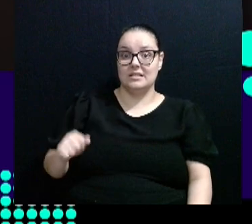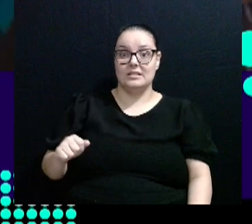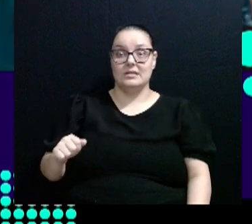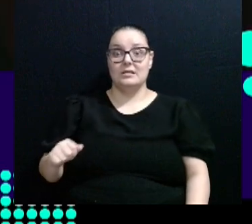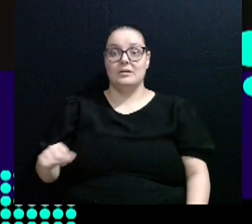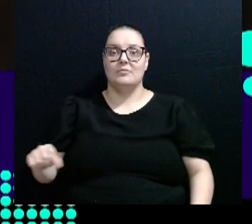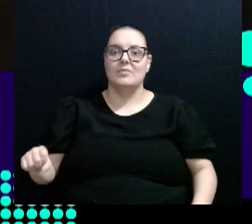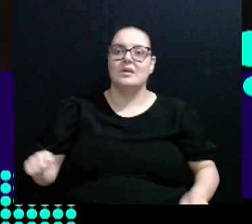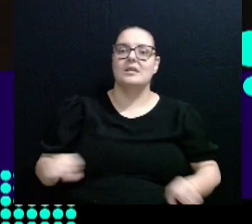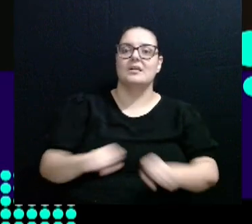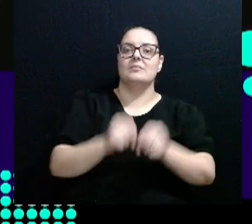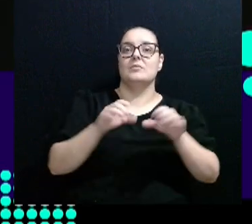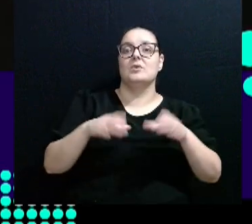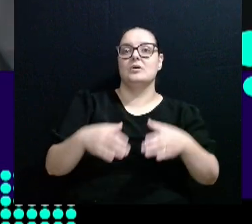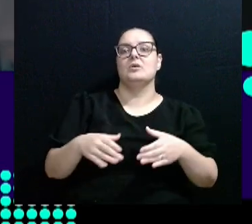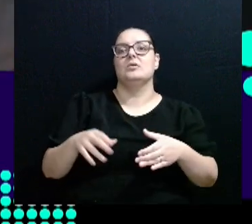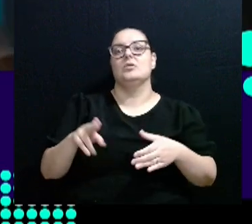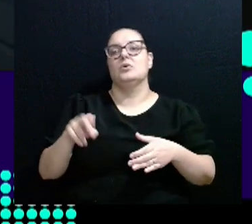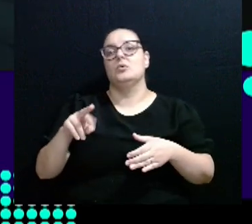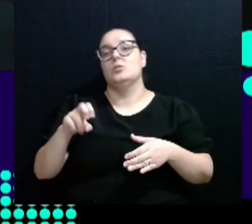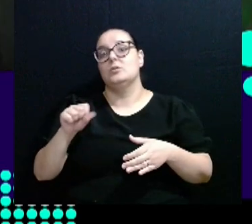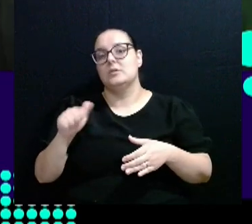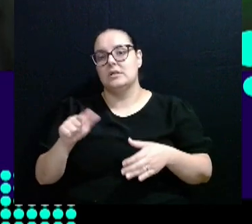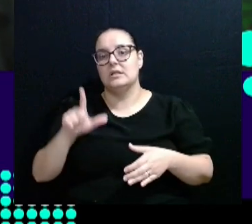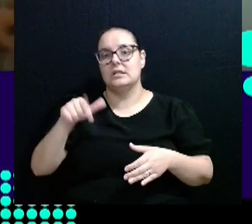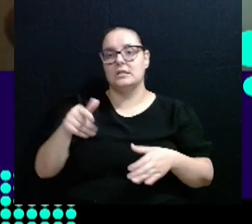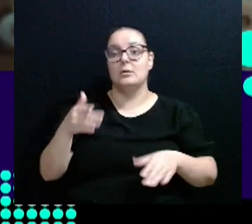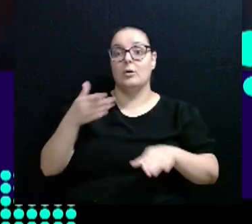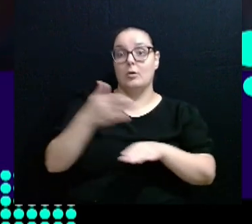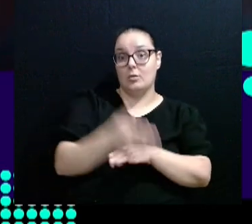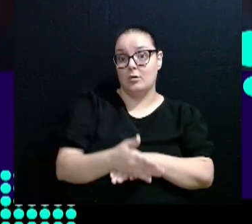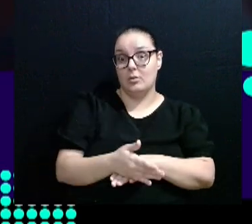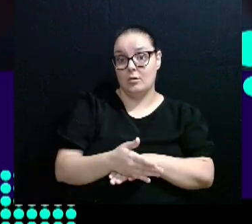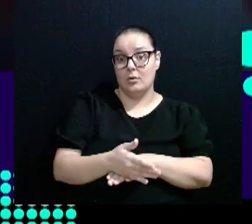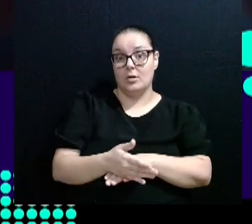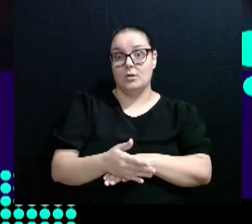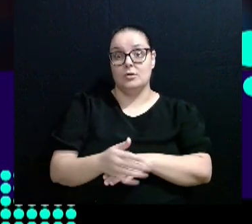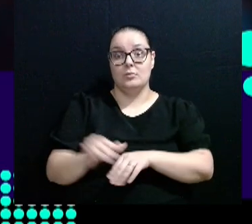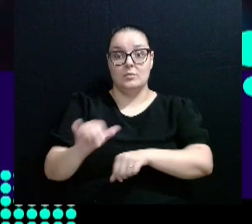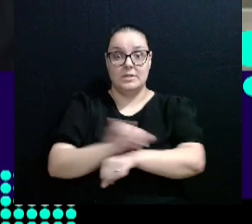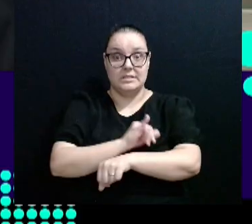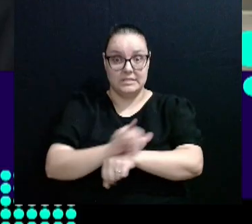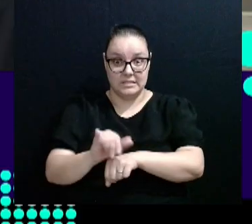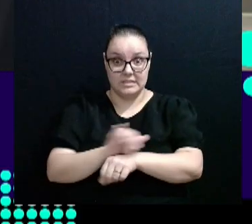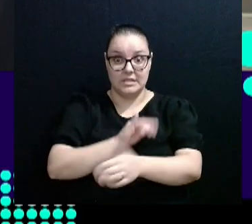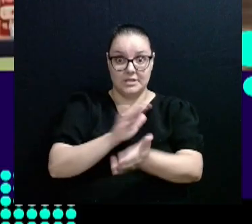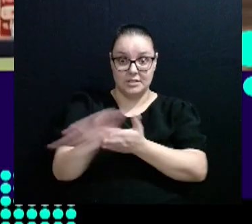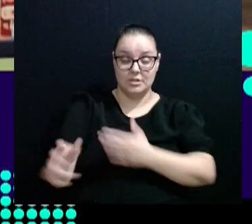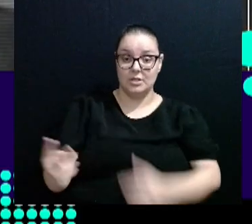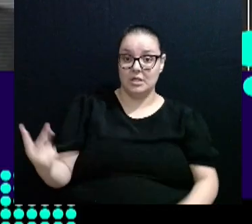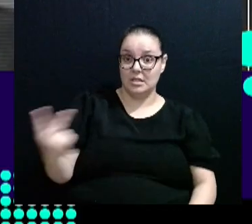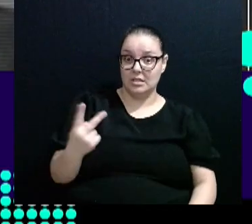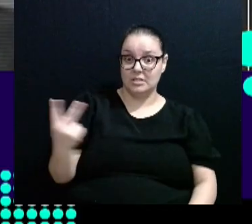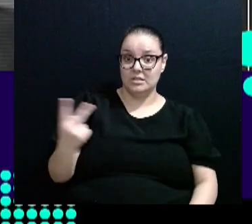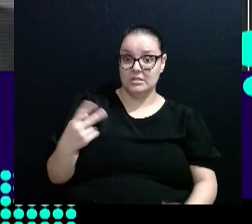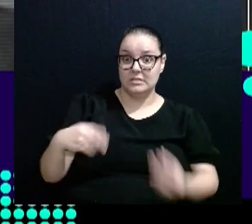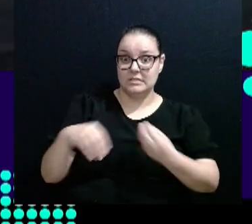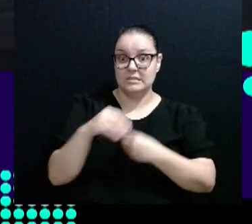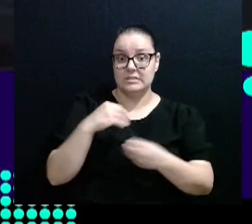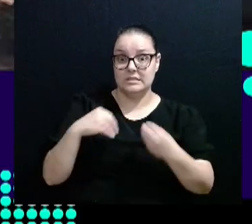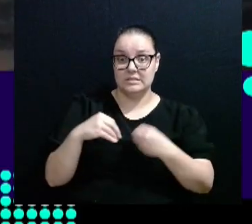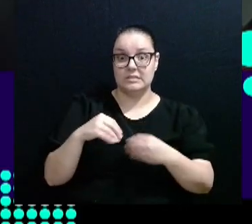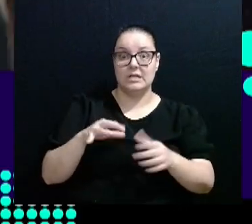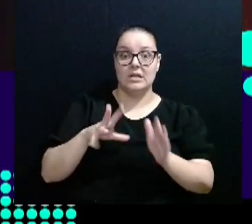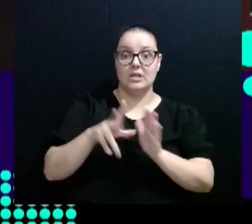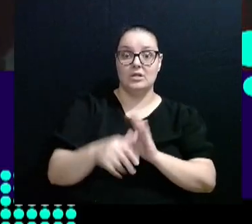da Onça. Após participarem de uma fuga estratégica, a dupla se vê envolvida no roubo de uma joia